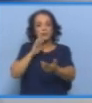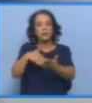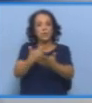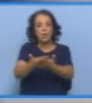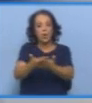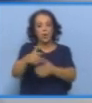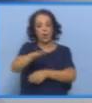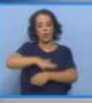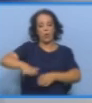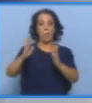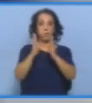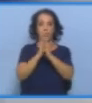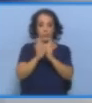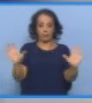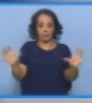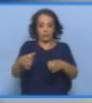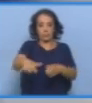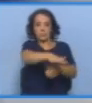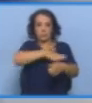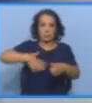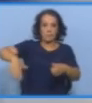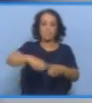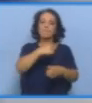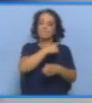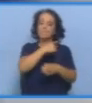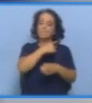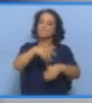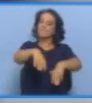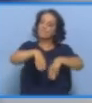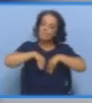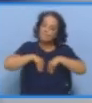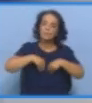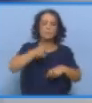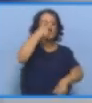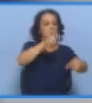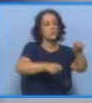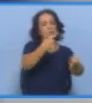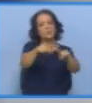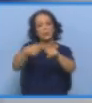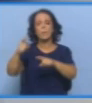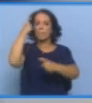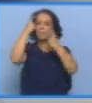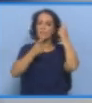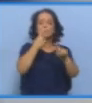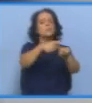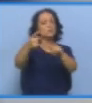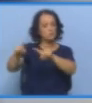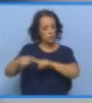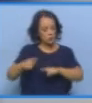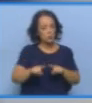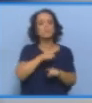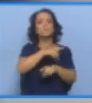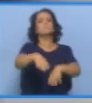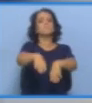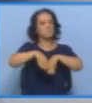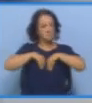uma diocese em que ele reconhecia a pluralidade de pensamento. Pluralidade, porque coexistiam aí, como é normal, digamos,